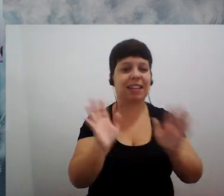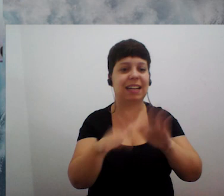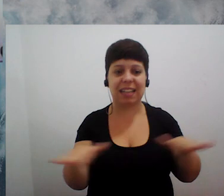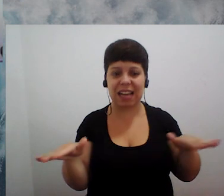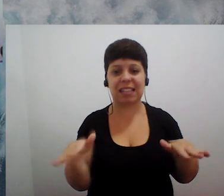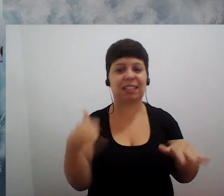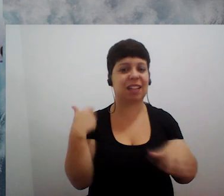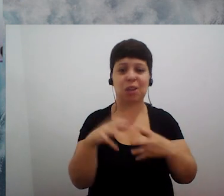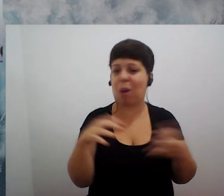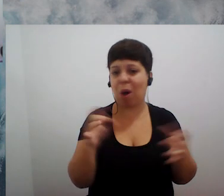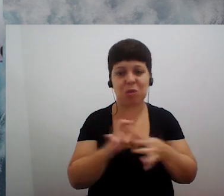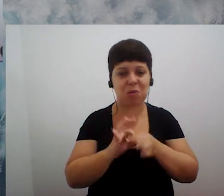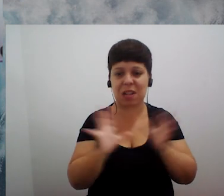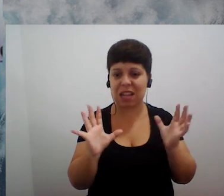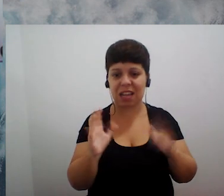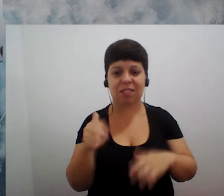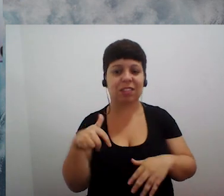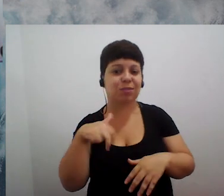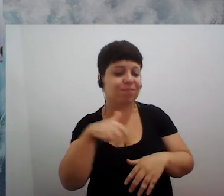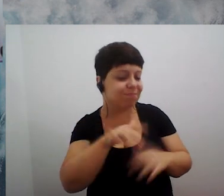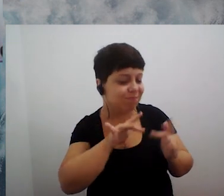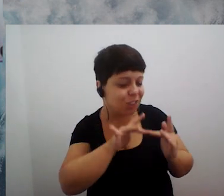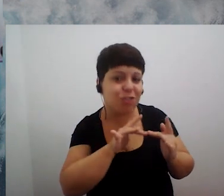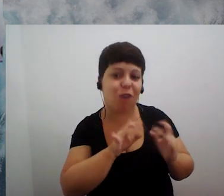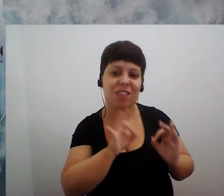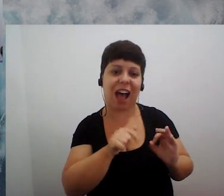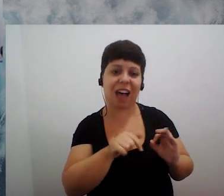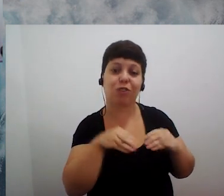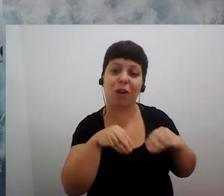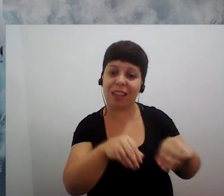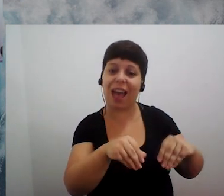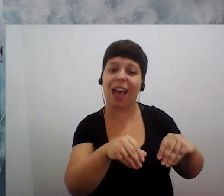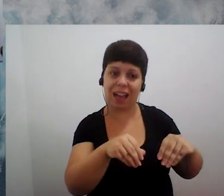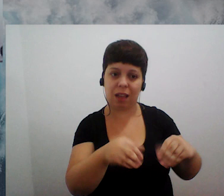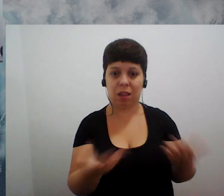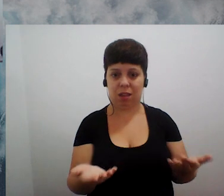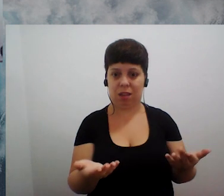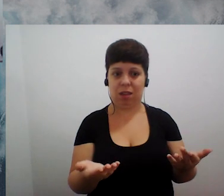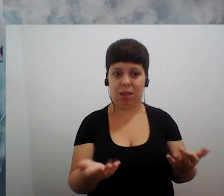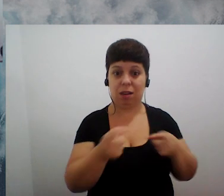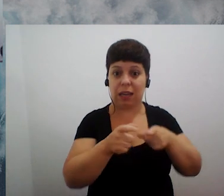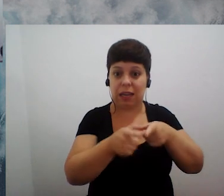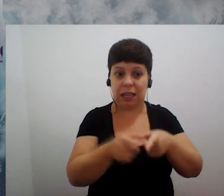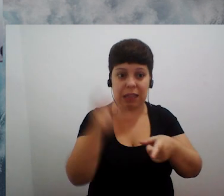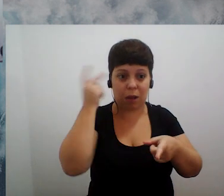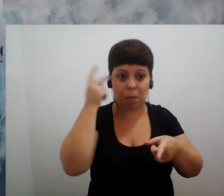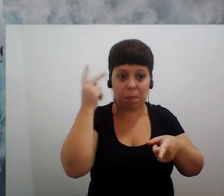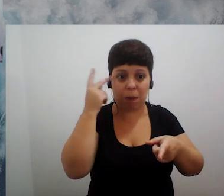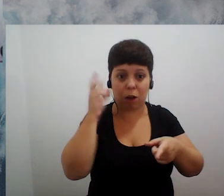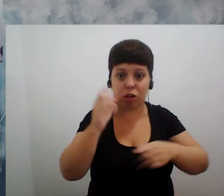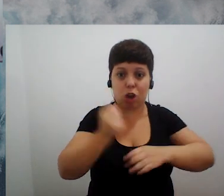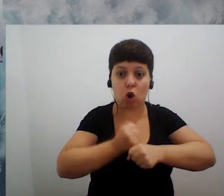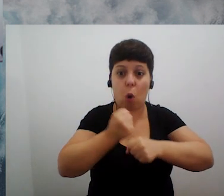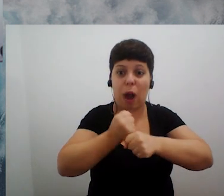a horta, as crianças, os idosos, quem quiser, chegue, tem esse contato realmente com a terra. E, pô, numa quebrada de São Paulo,